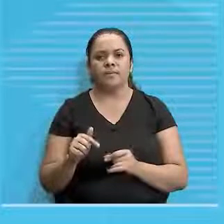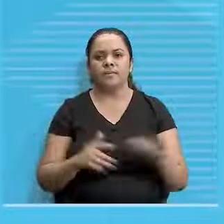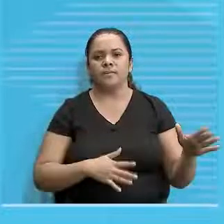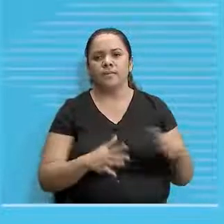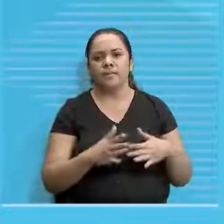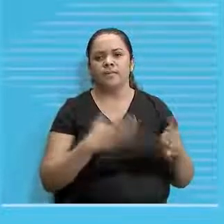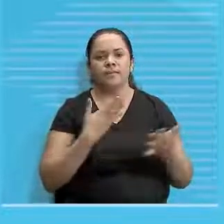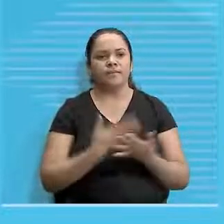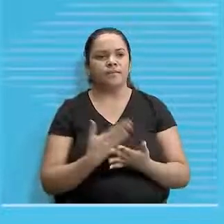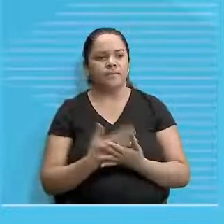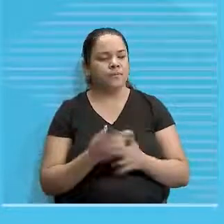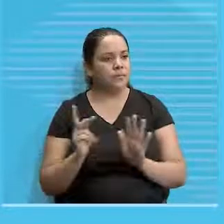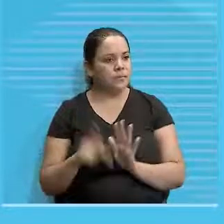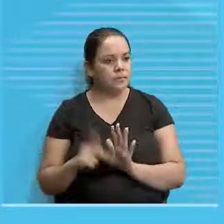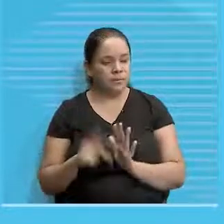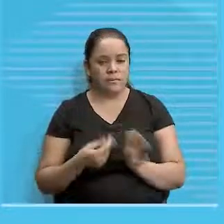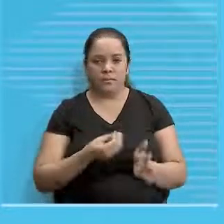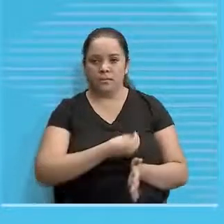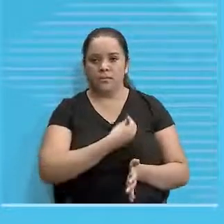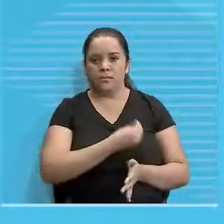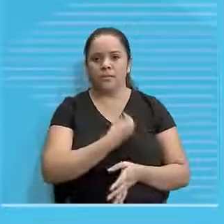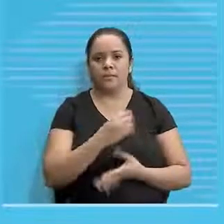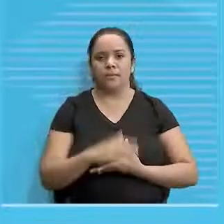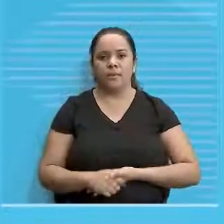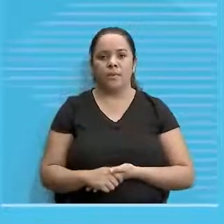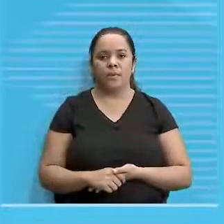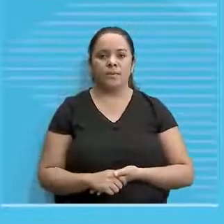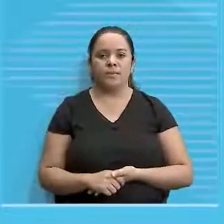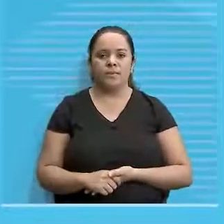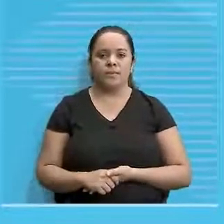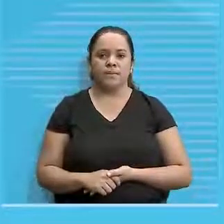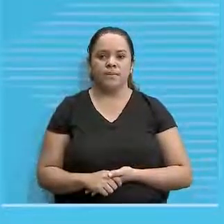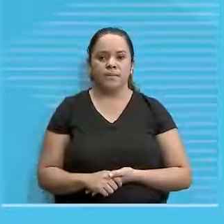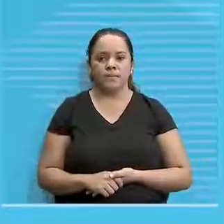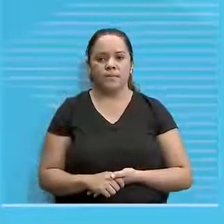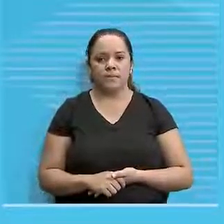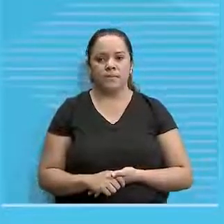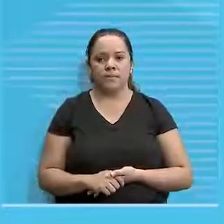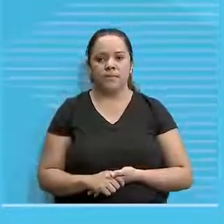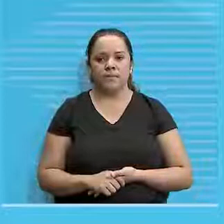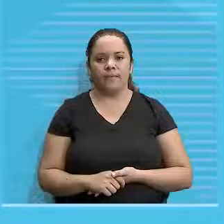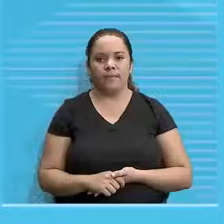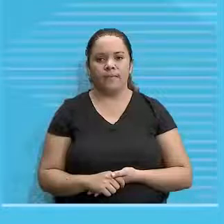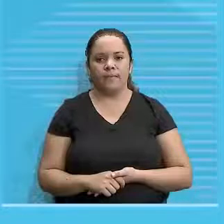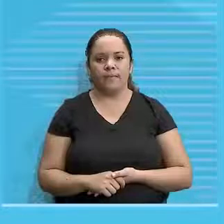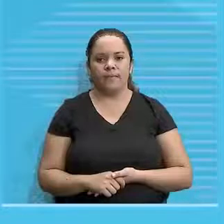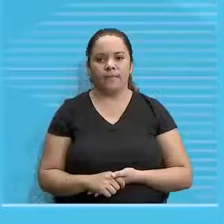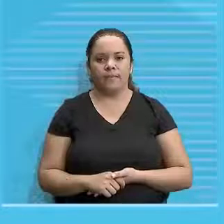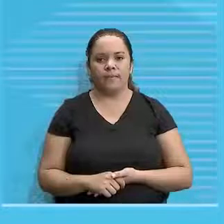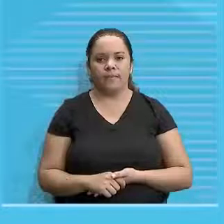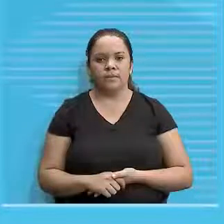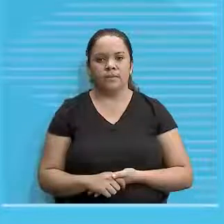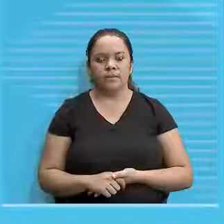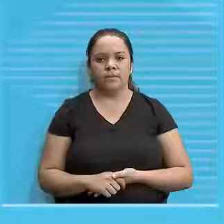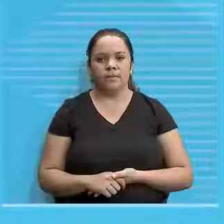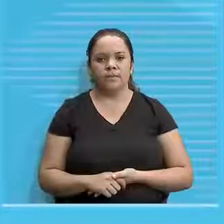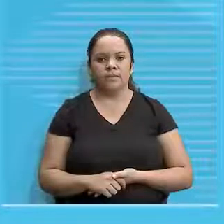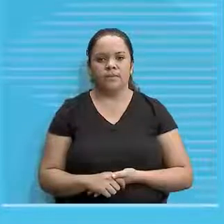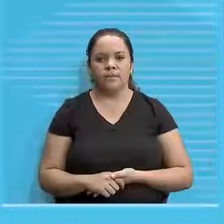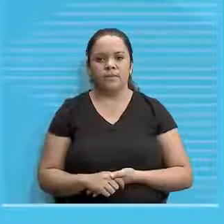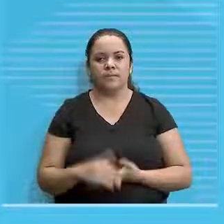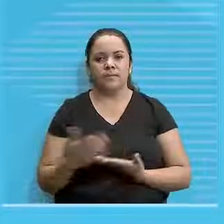de projeto de vida, tá? Então, por exemplo, o que faz parte de quem é você?